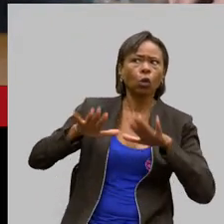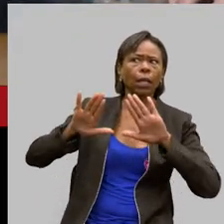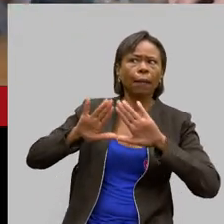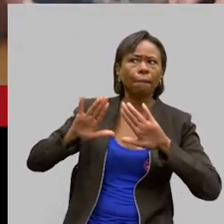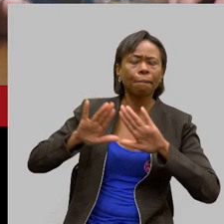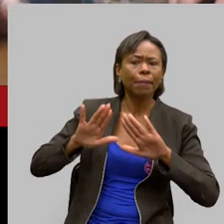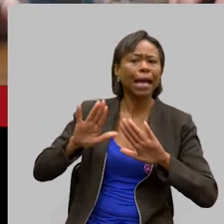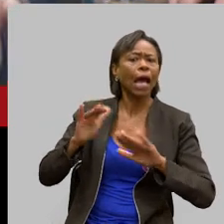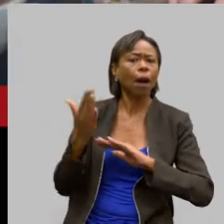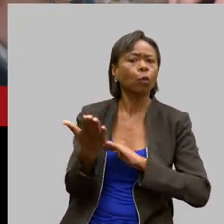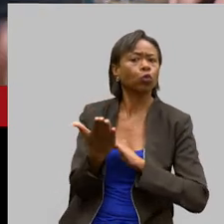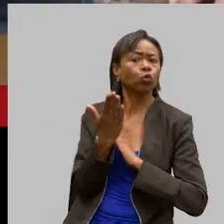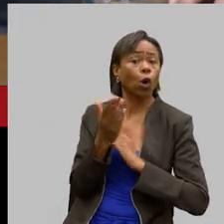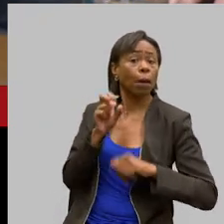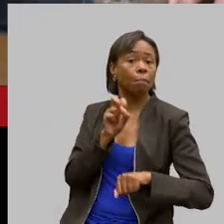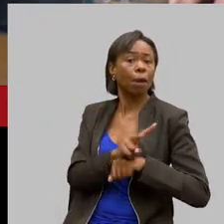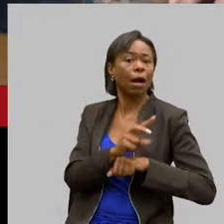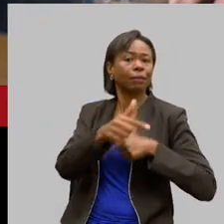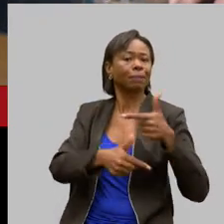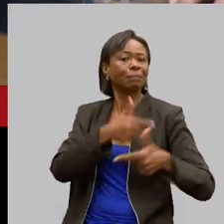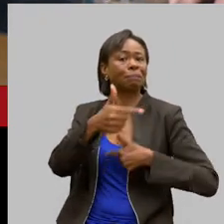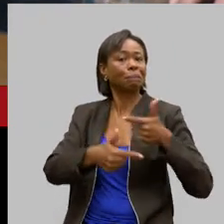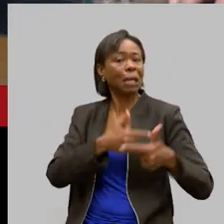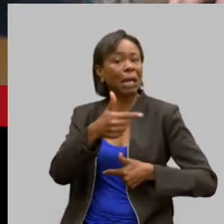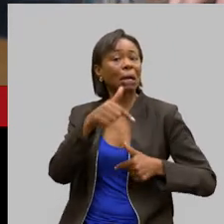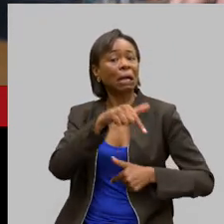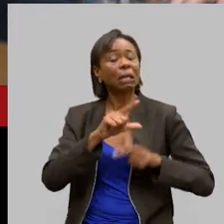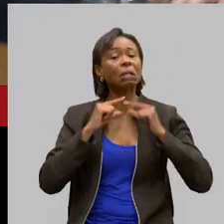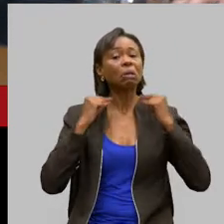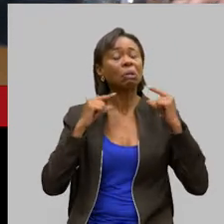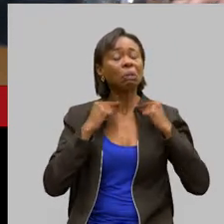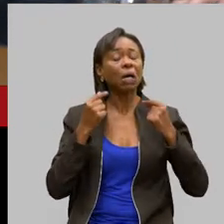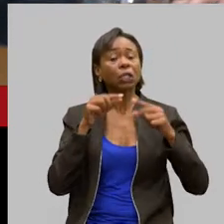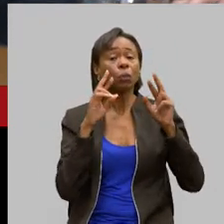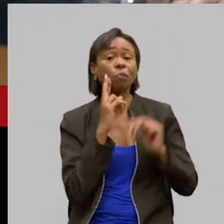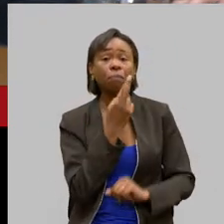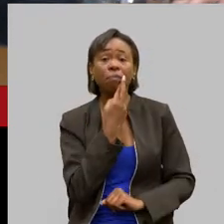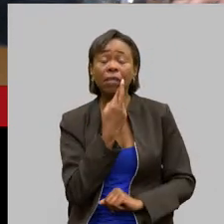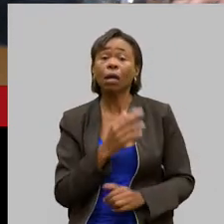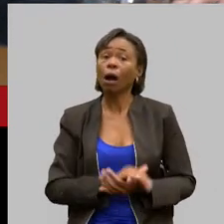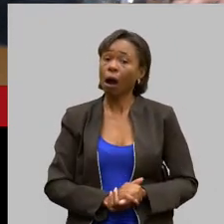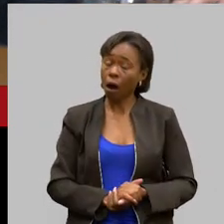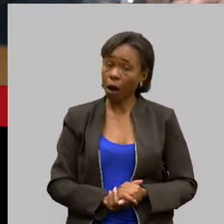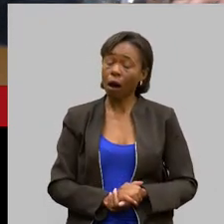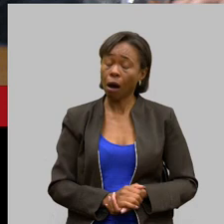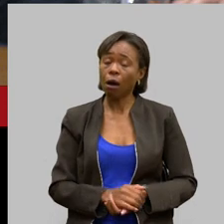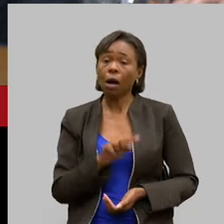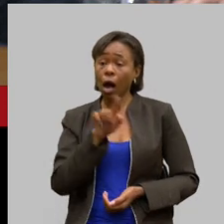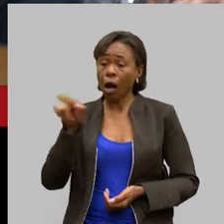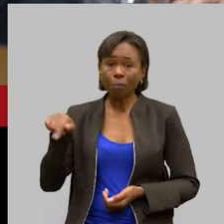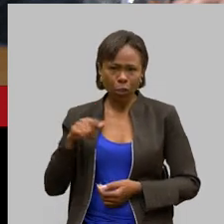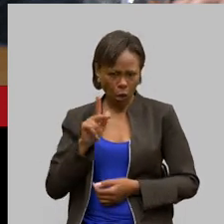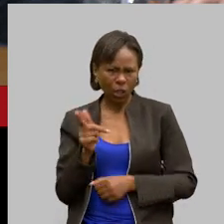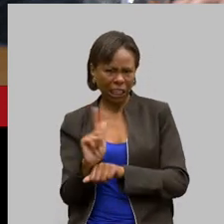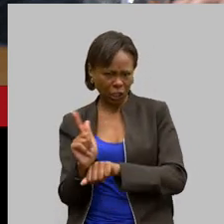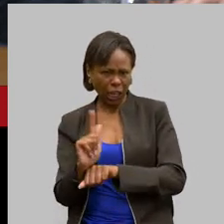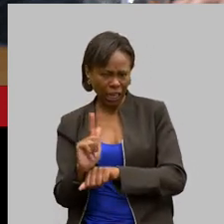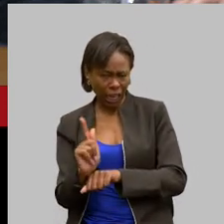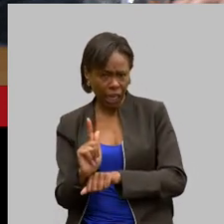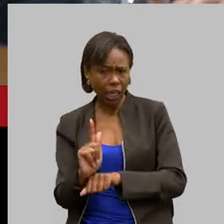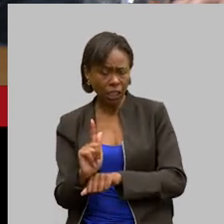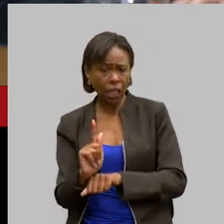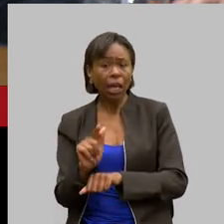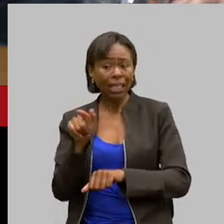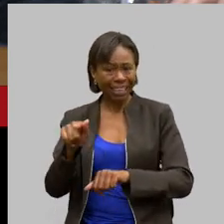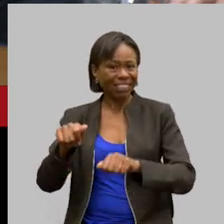estou trabalhando aqui por isso o pessoal da gerência do Genário estava lá Ouviu o pessoal de dizendo me contratou dois